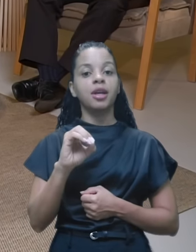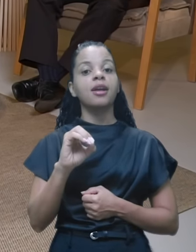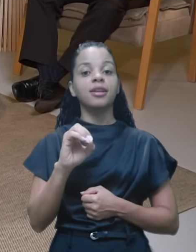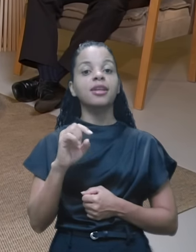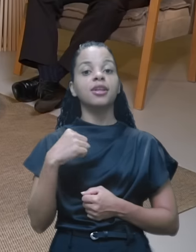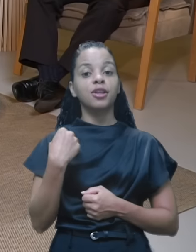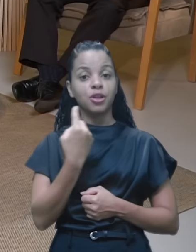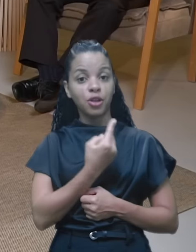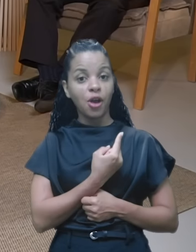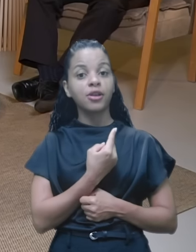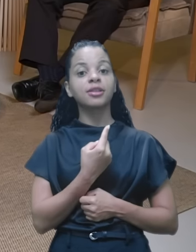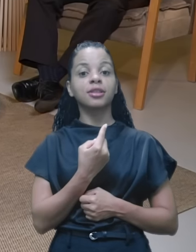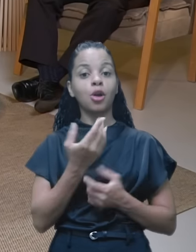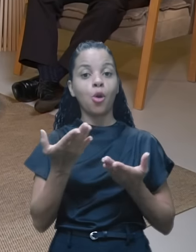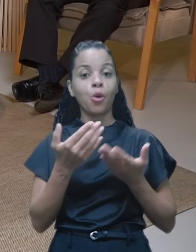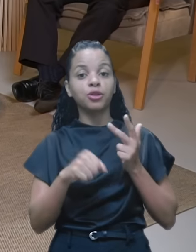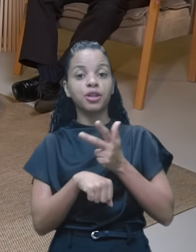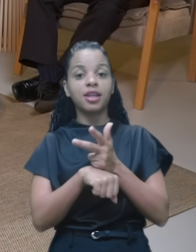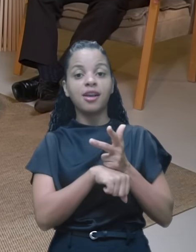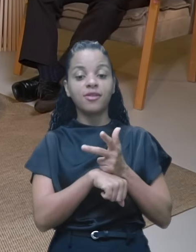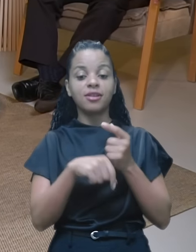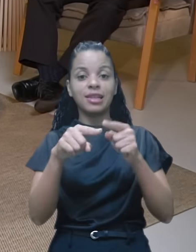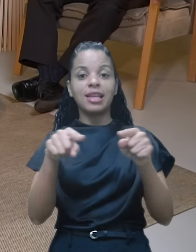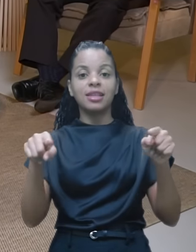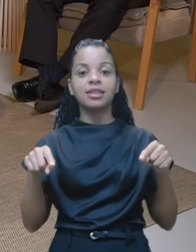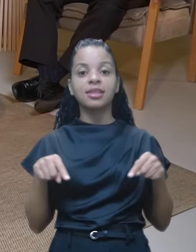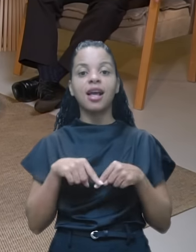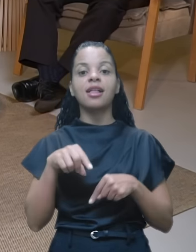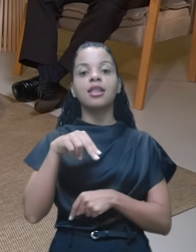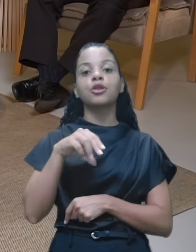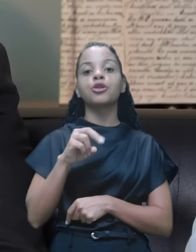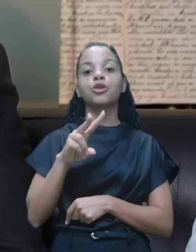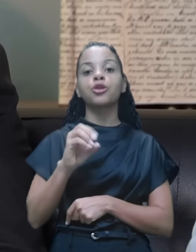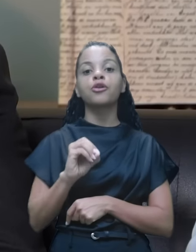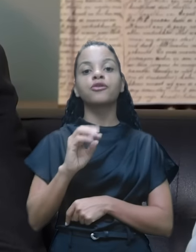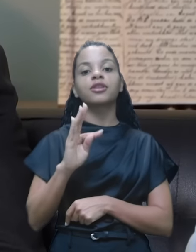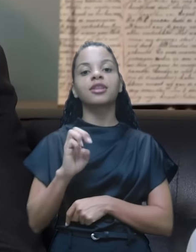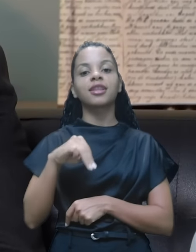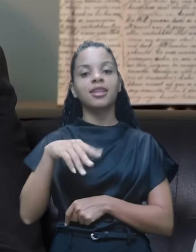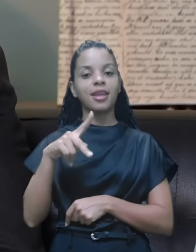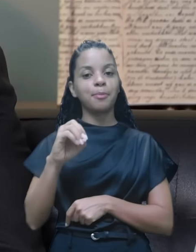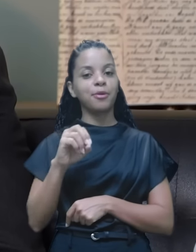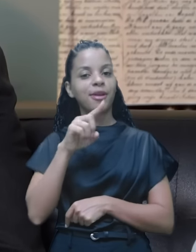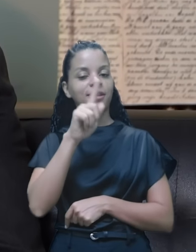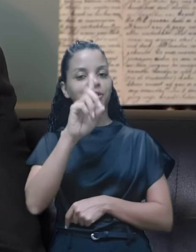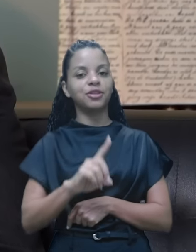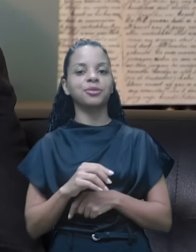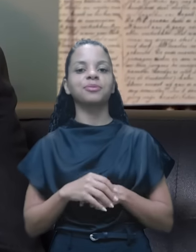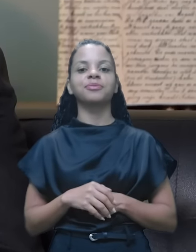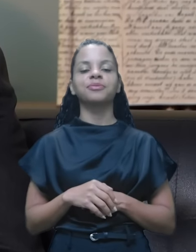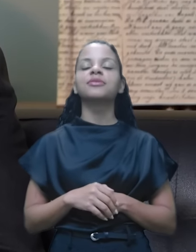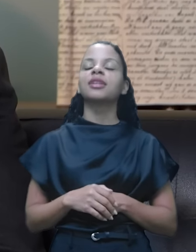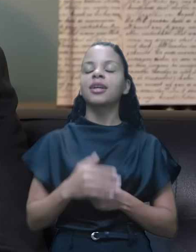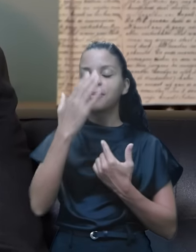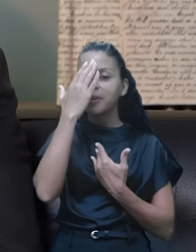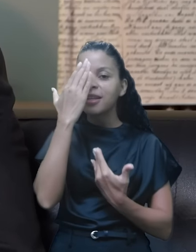esse programa direto da classe Novo Tempo e você vai receber um convite agora. Obrigado, Ricardo, mais uma vez pelo convite também. Feliz em